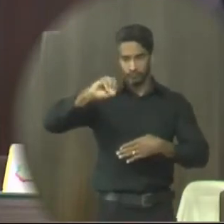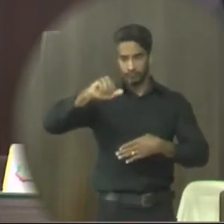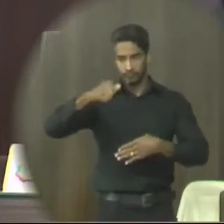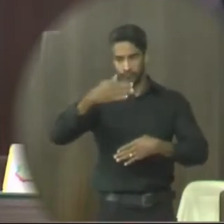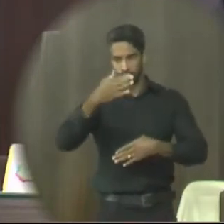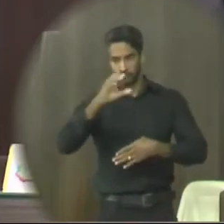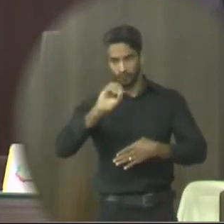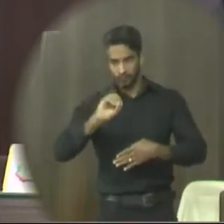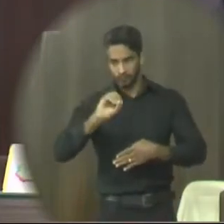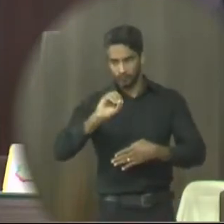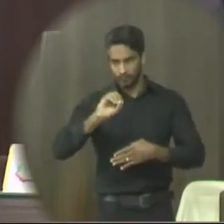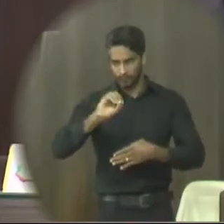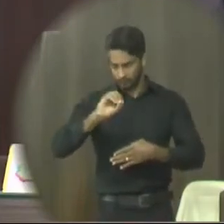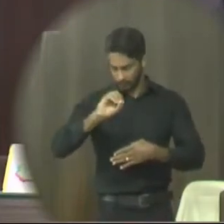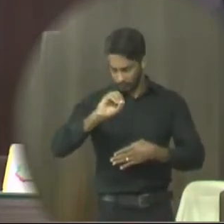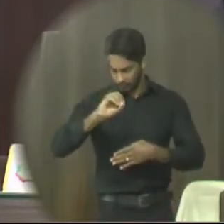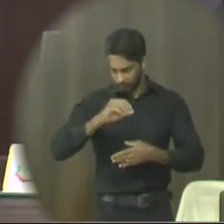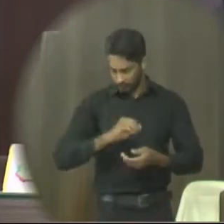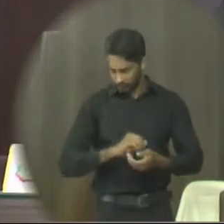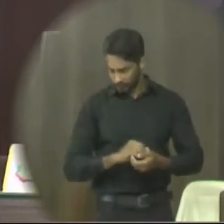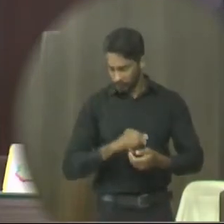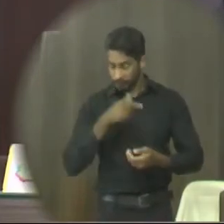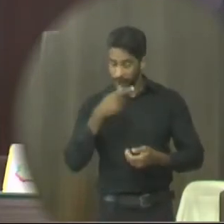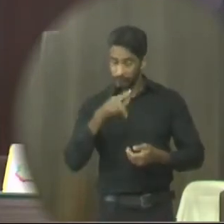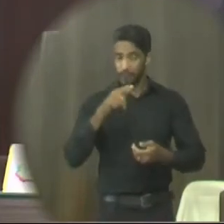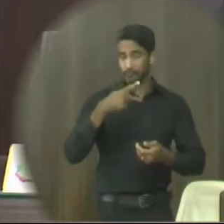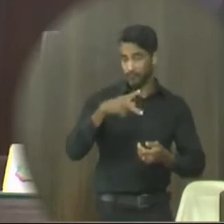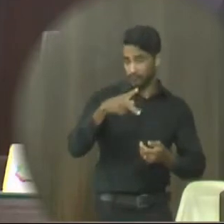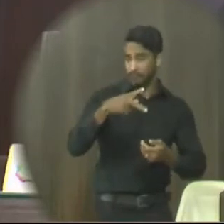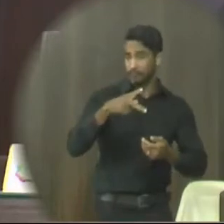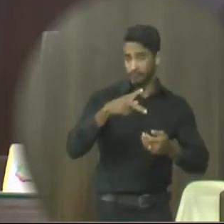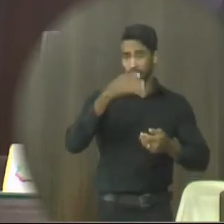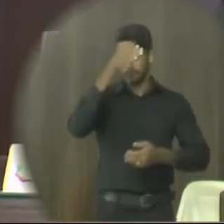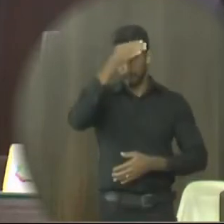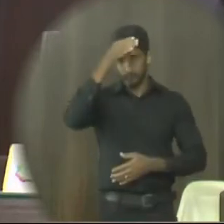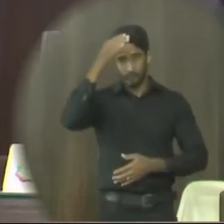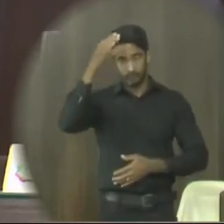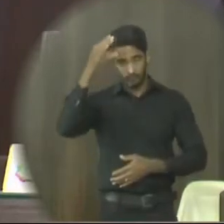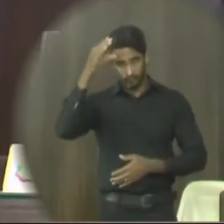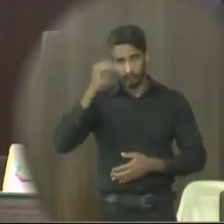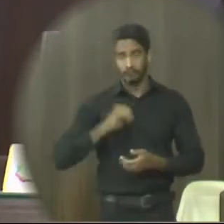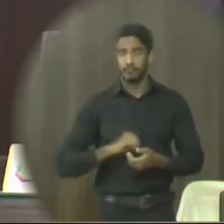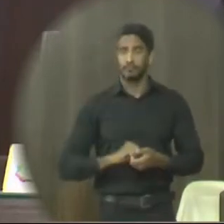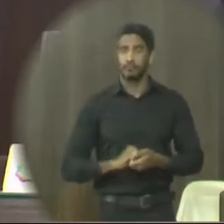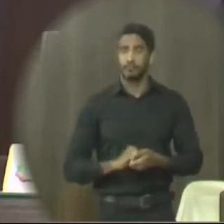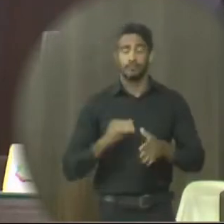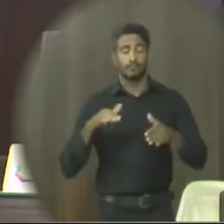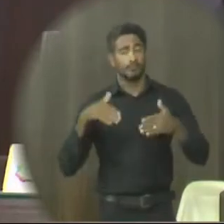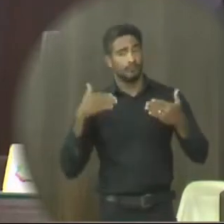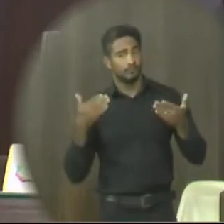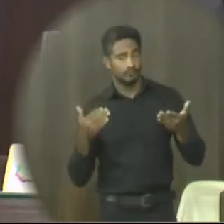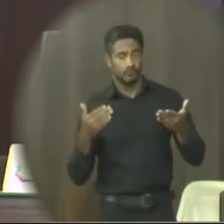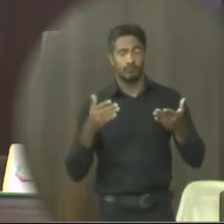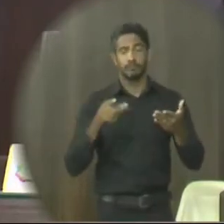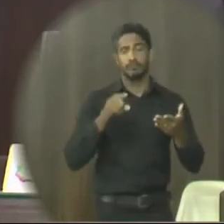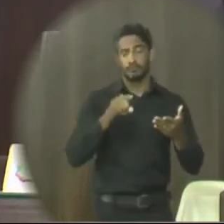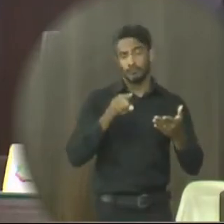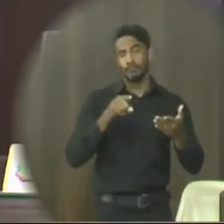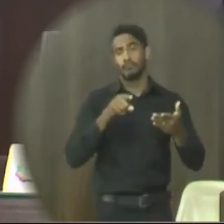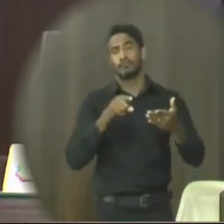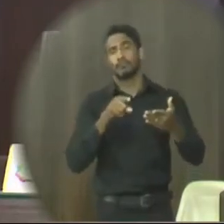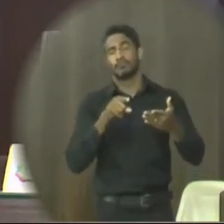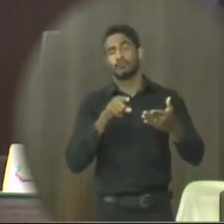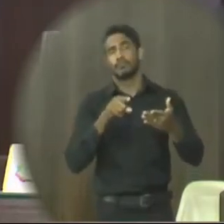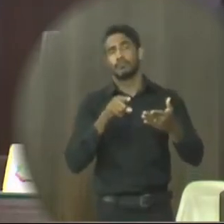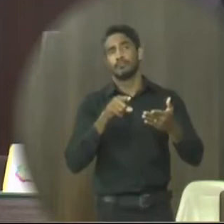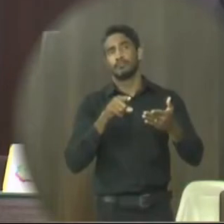Silva, dessa igreja Casa de Lei. Sem mais certo de ser atendido, renovo-se os meus votos de